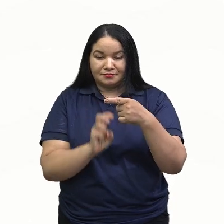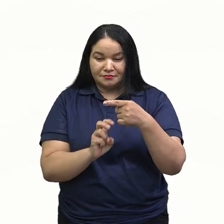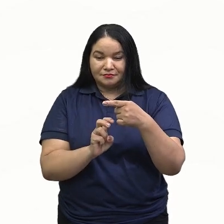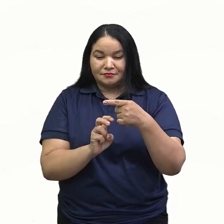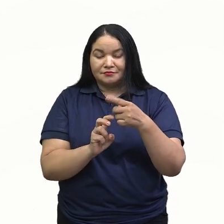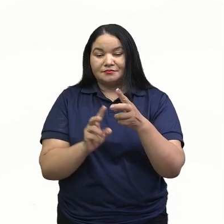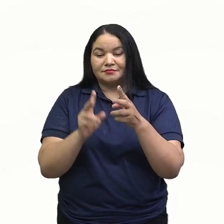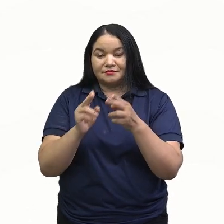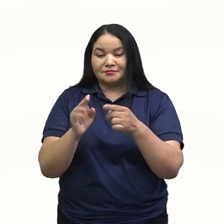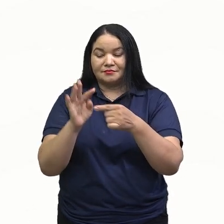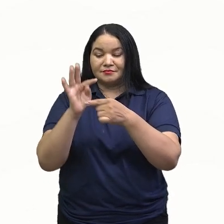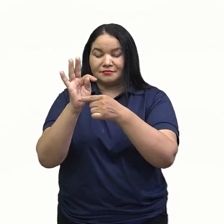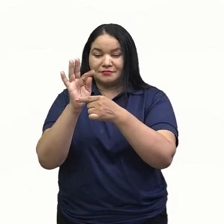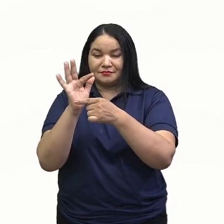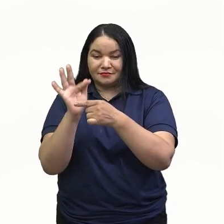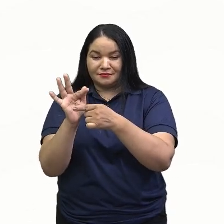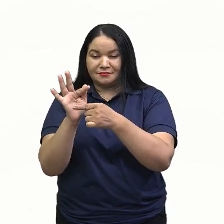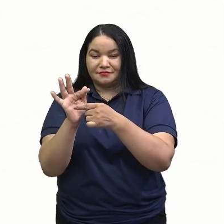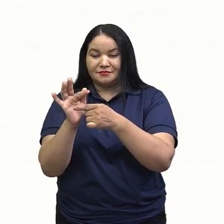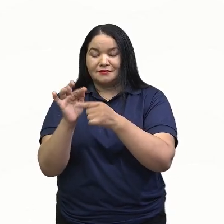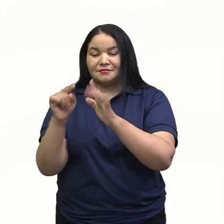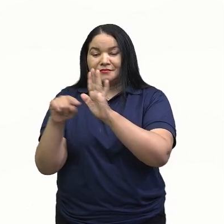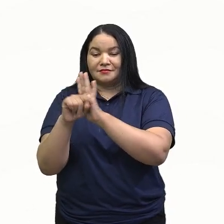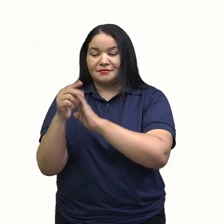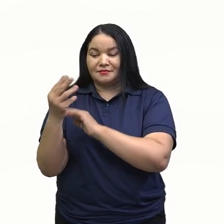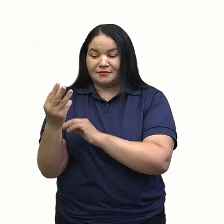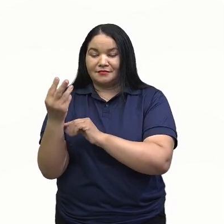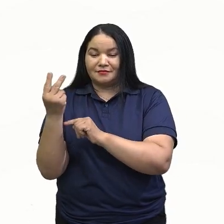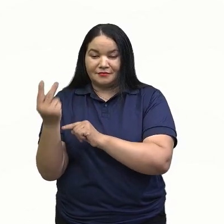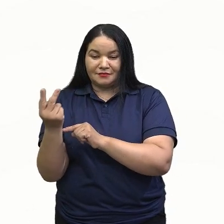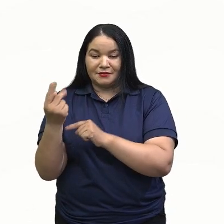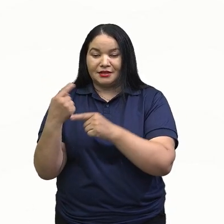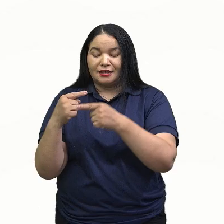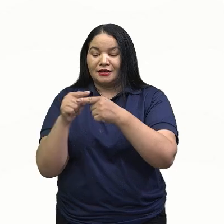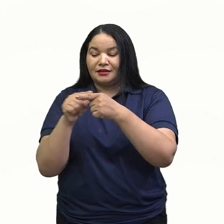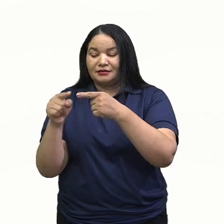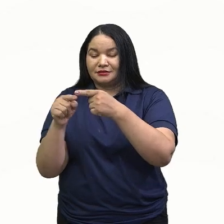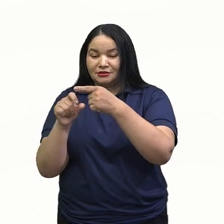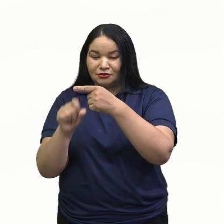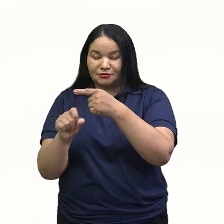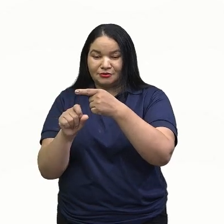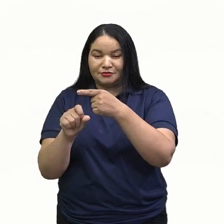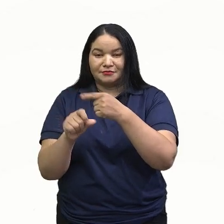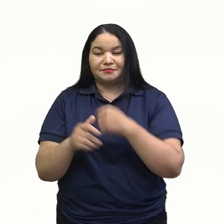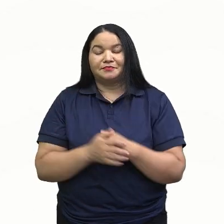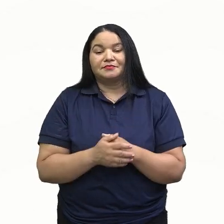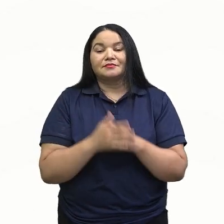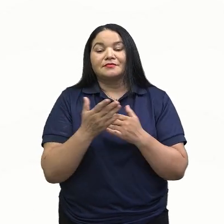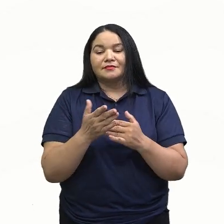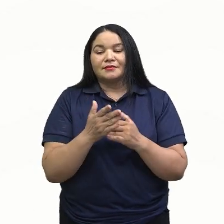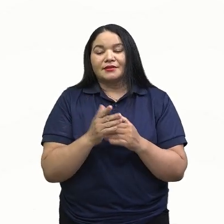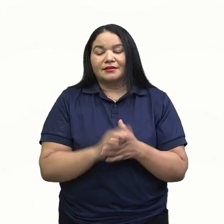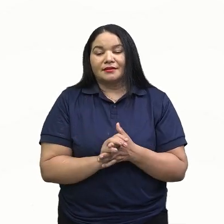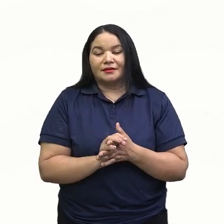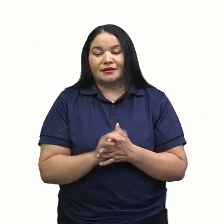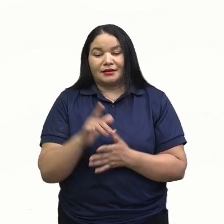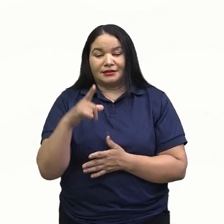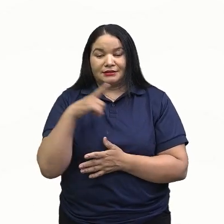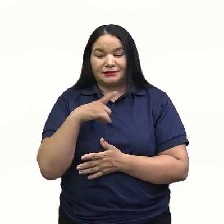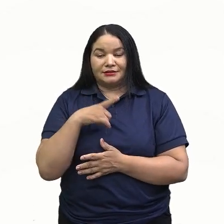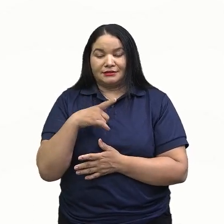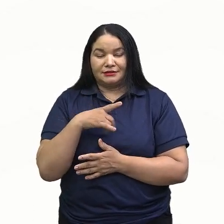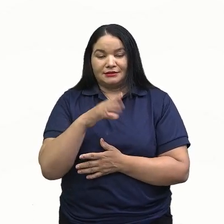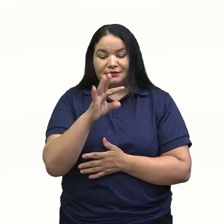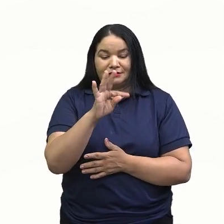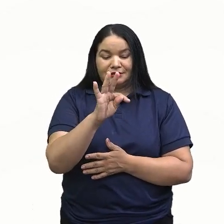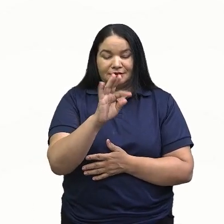ser igual a TF menos 32 sobre 9. Muito bem. Aonde tiver